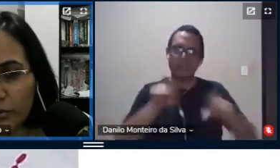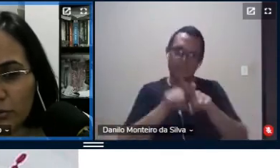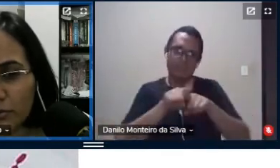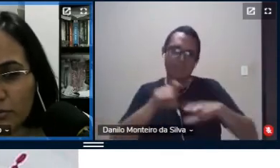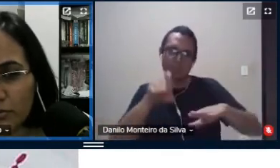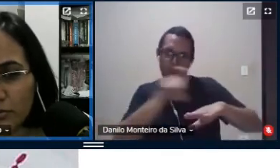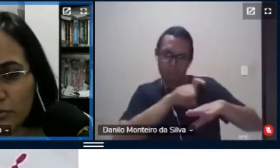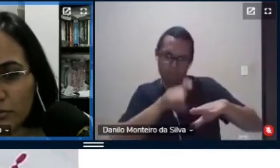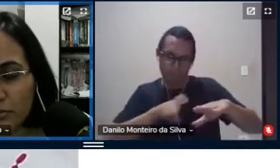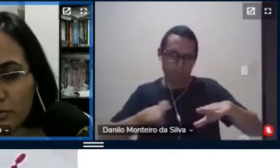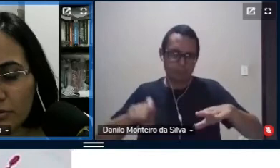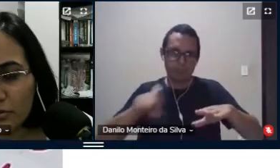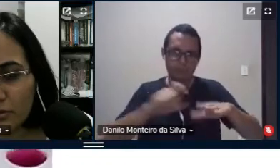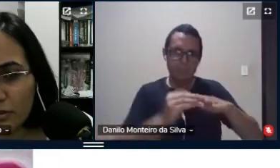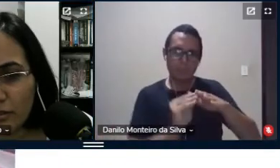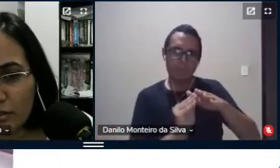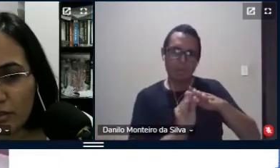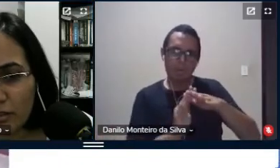meu talco.